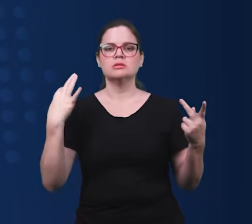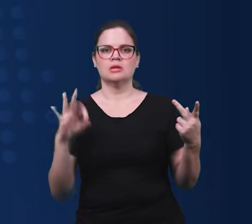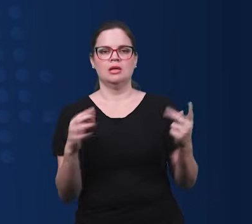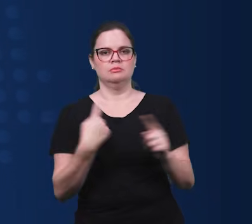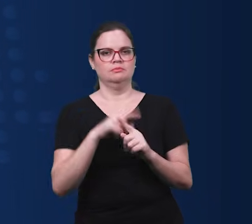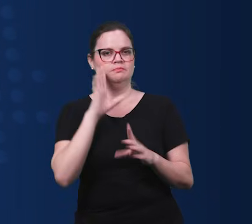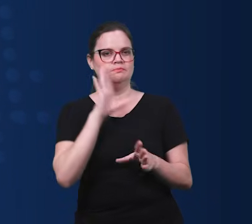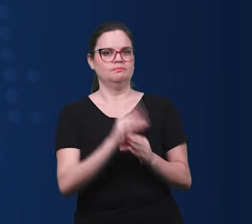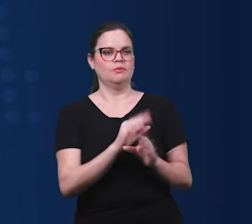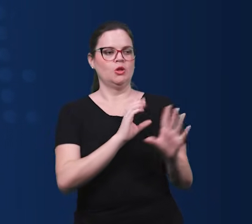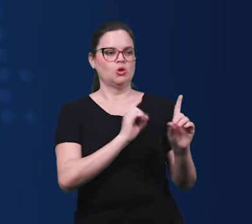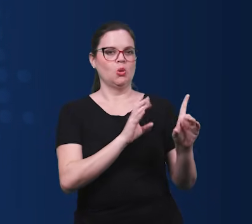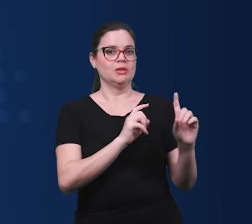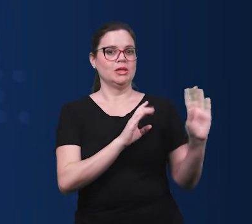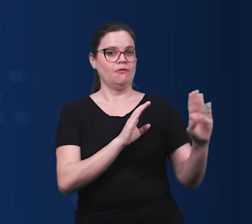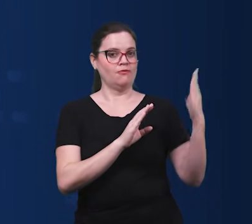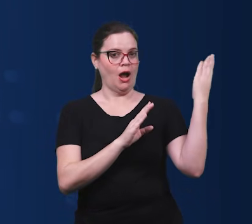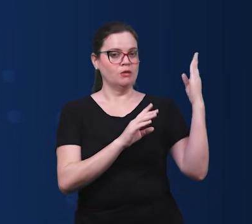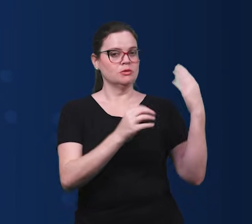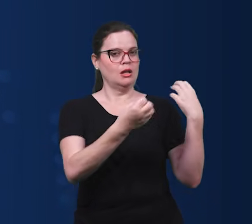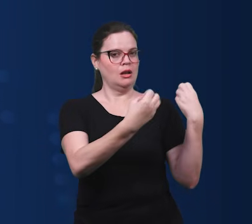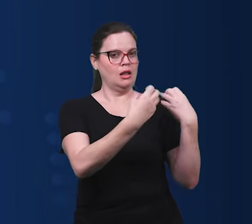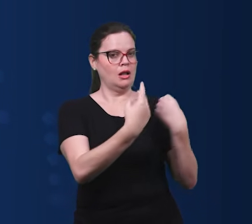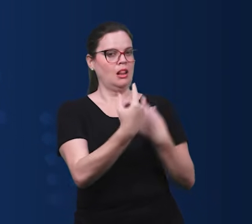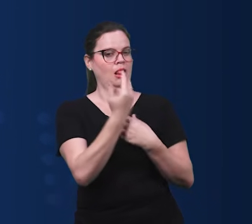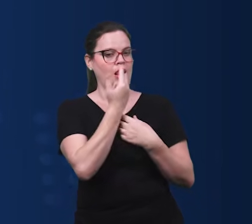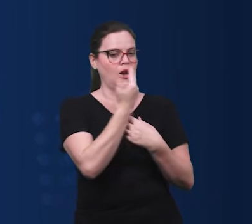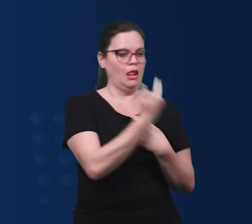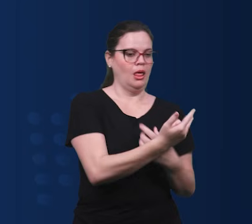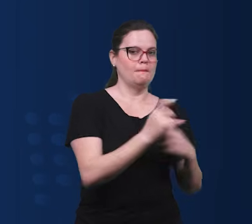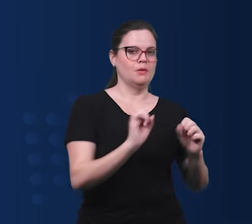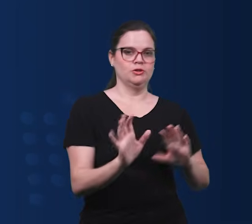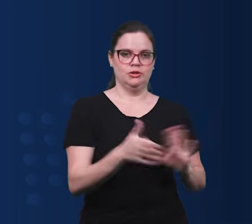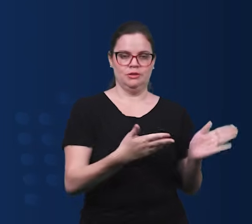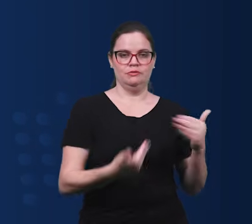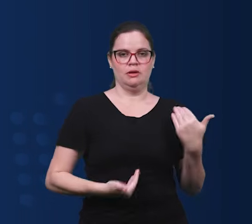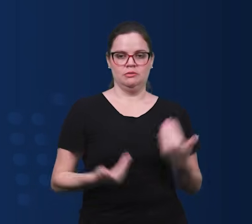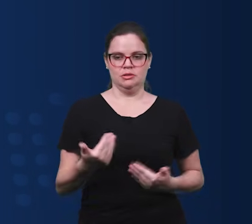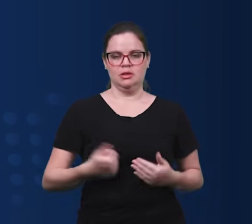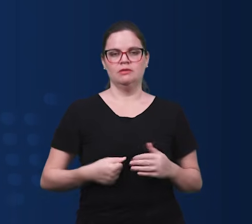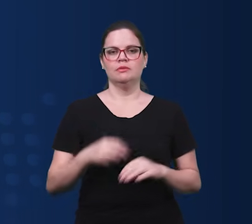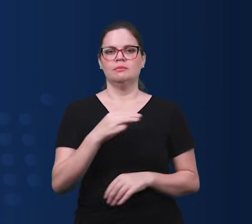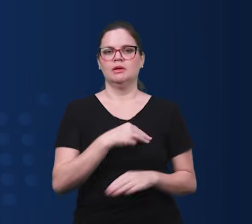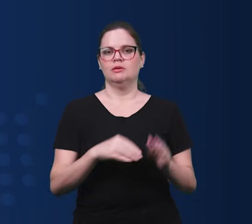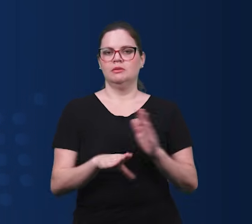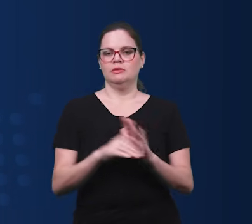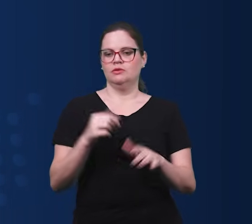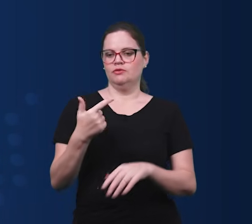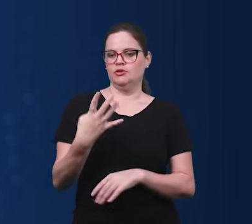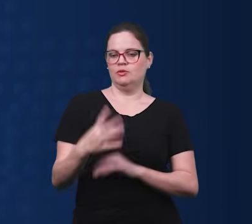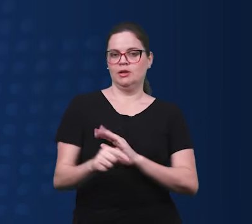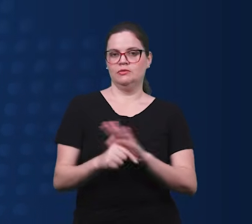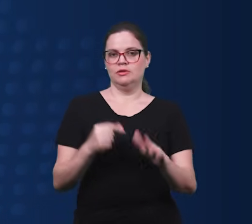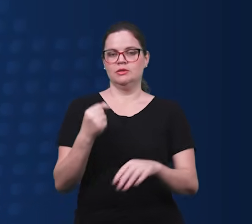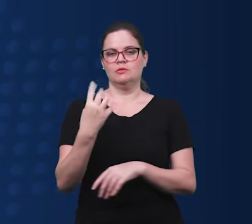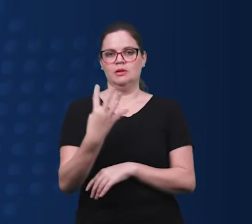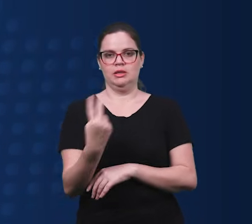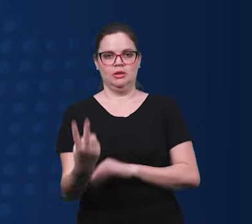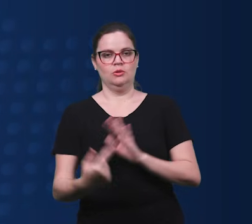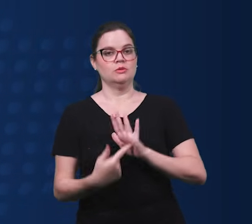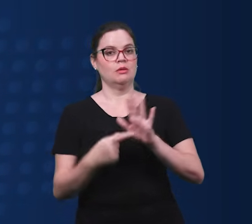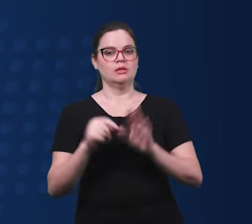que tais ensinos podem desviar os servos da verdadeira fé em Cristo. Mateus 24:42 diz assim,